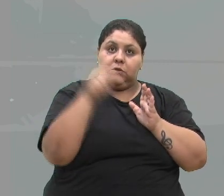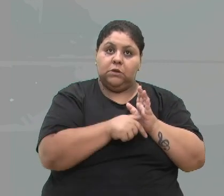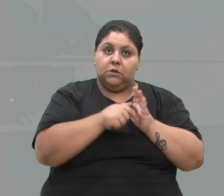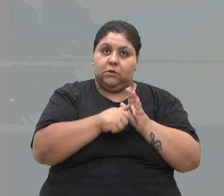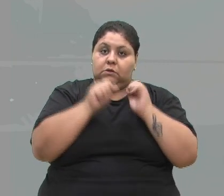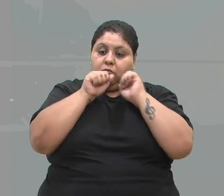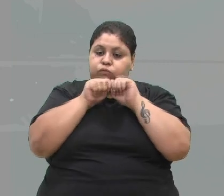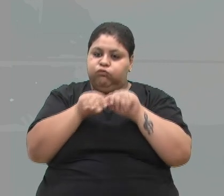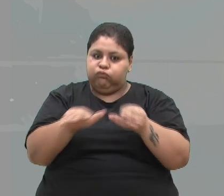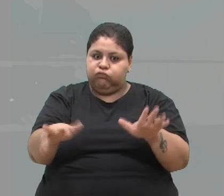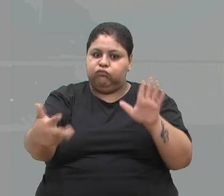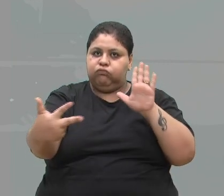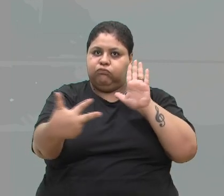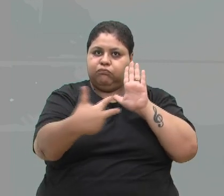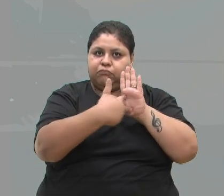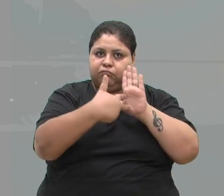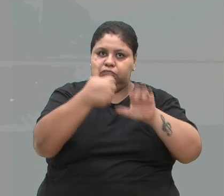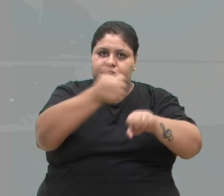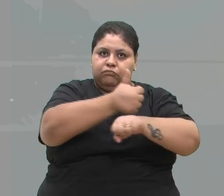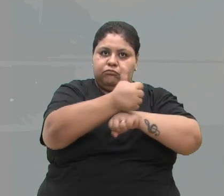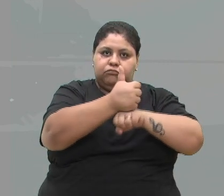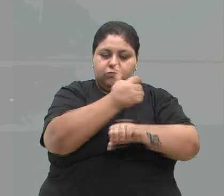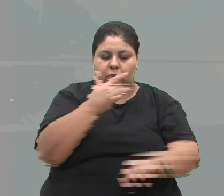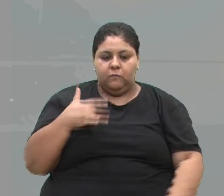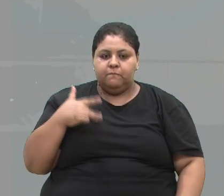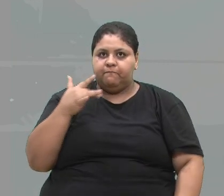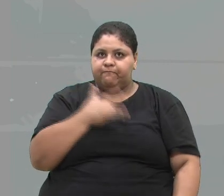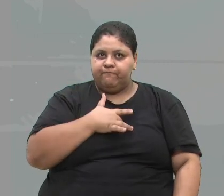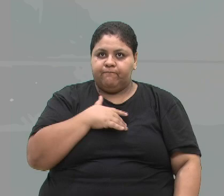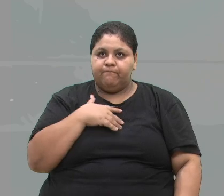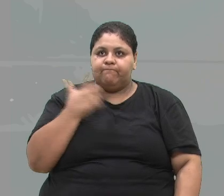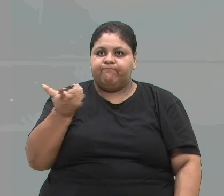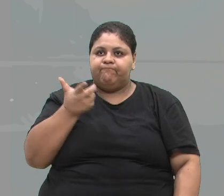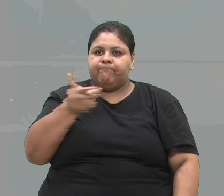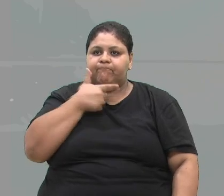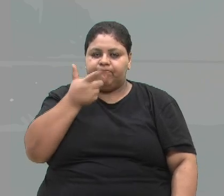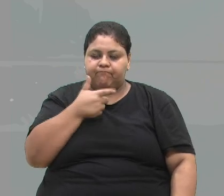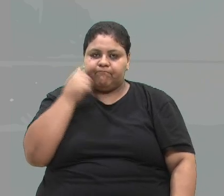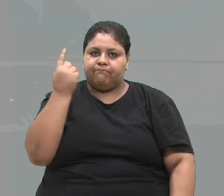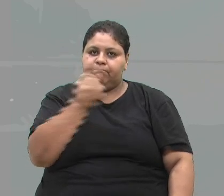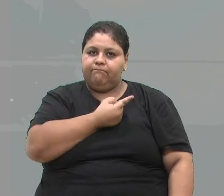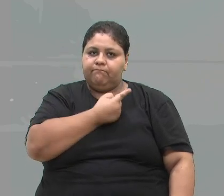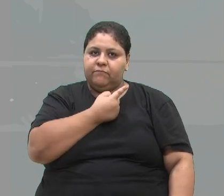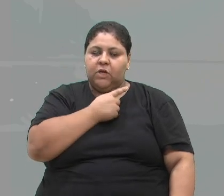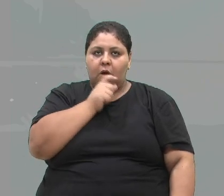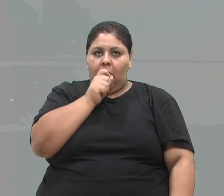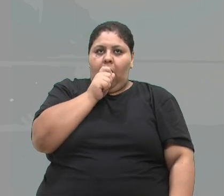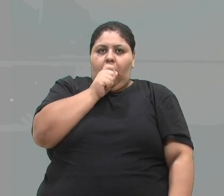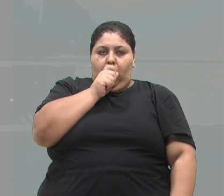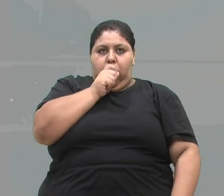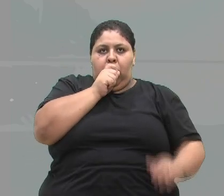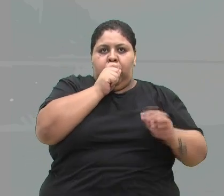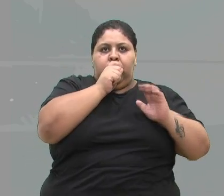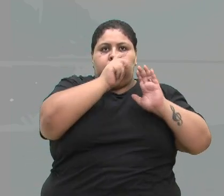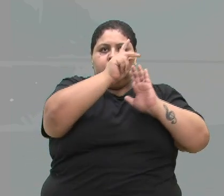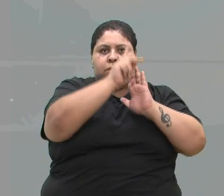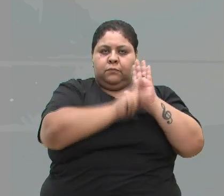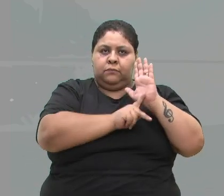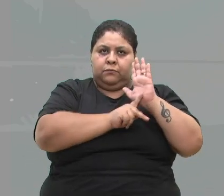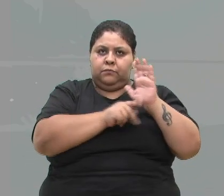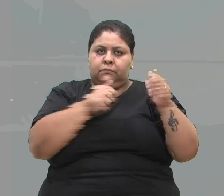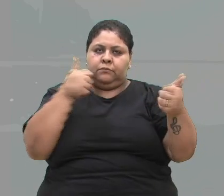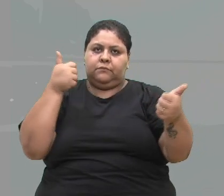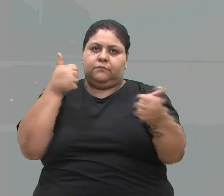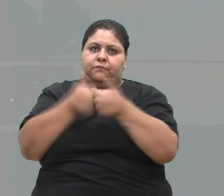ampla atenção dos profissionais de saúde. Então, eu quero aqui dizer que esse projeto acabou vindo com um parecer